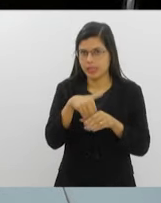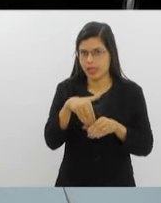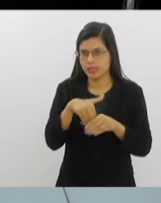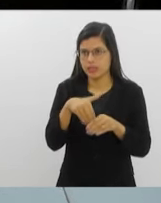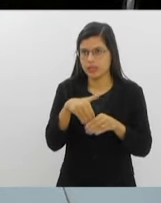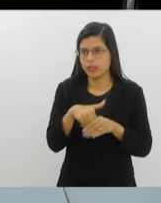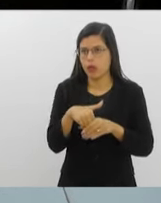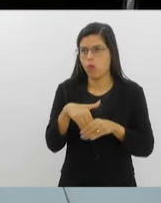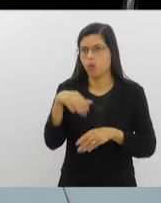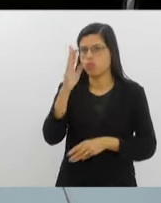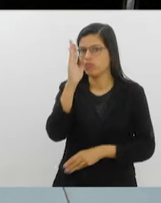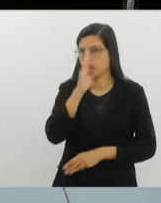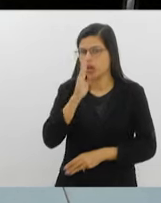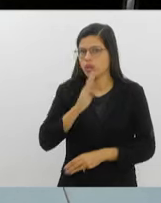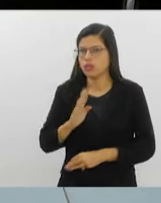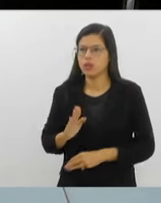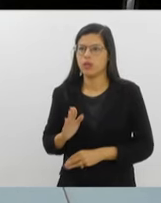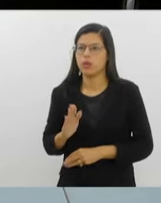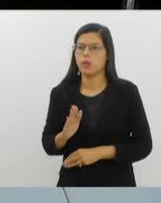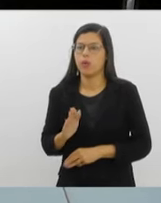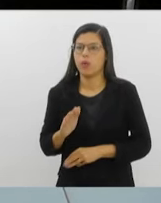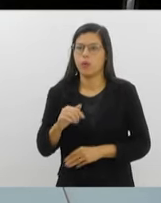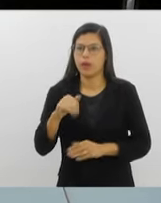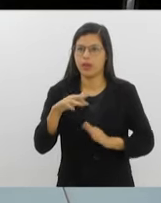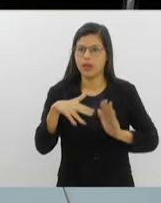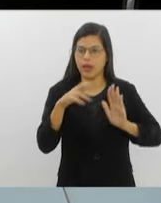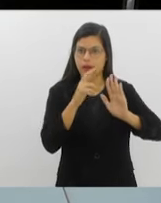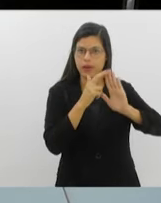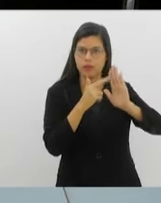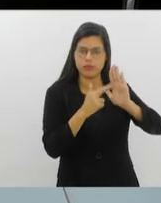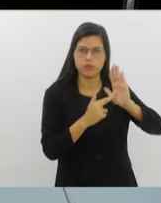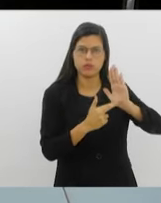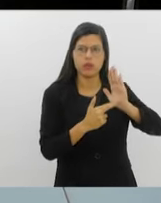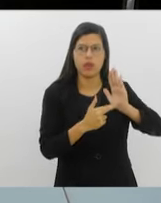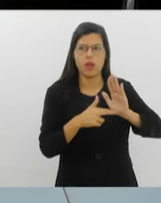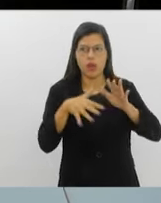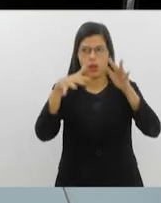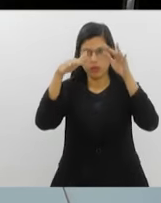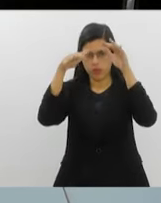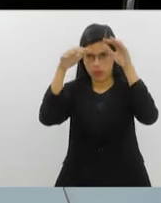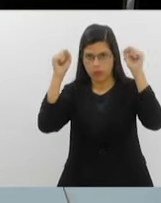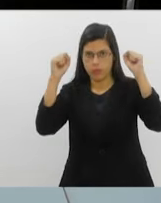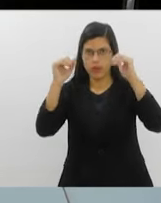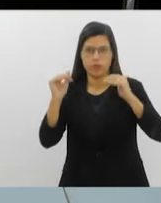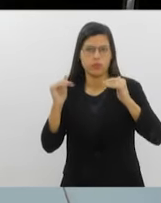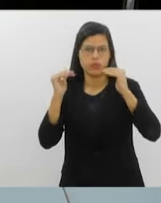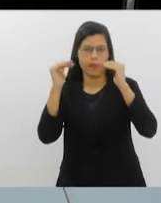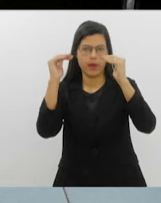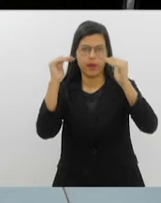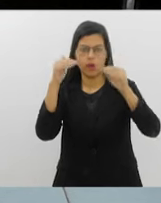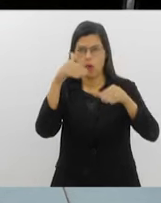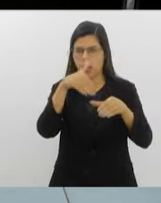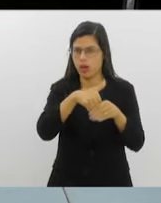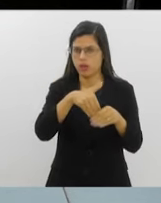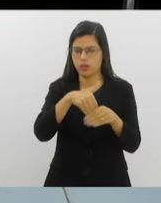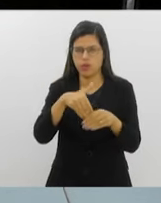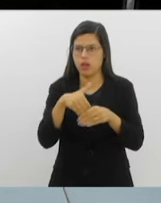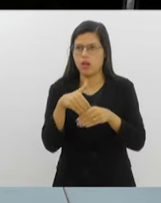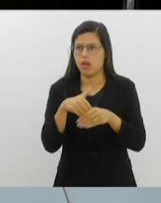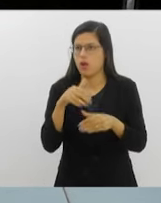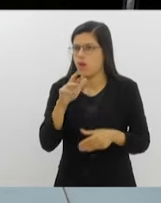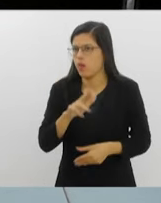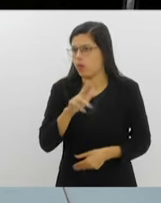quem regulamenta as matérias eleitorais é o Tribunal Superior Eleitoral, não são os tribunais